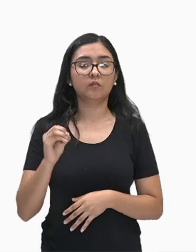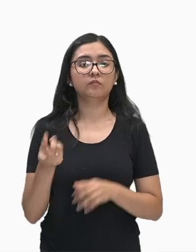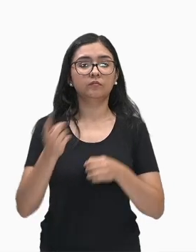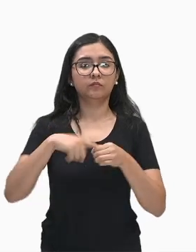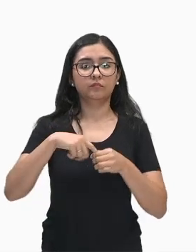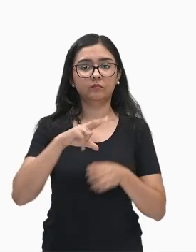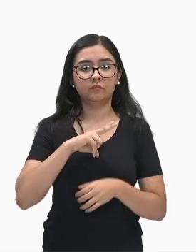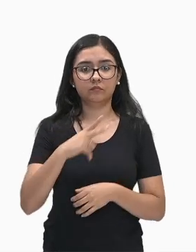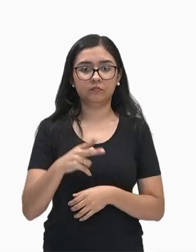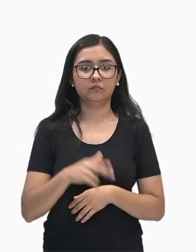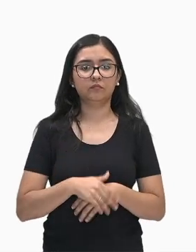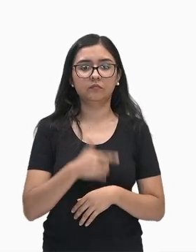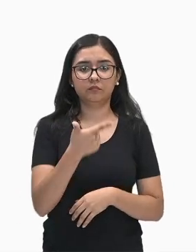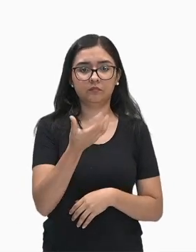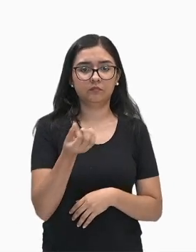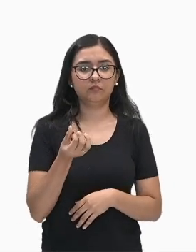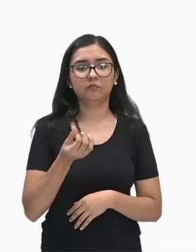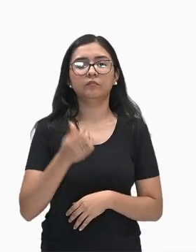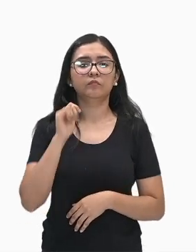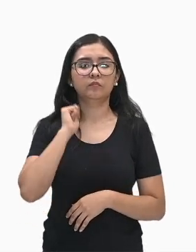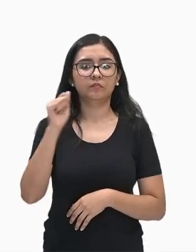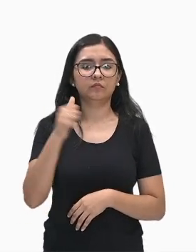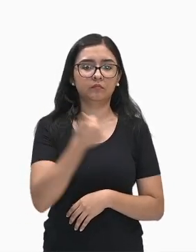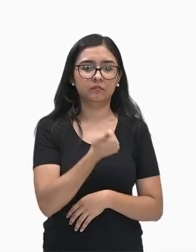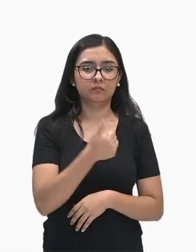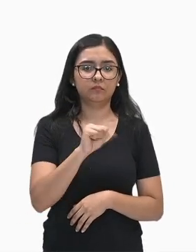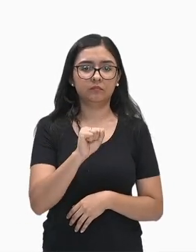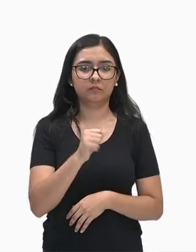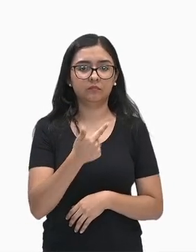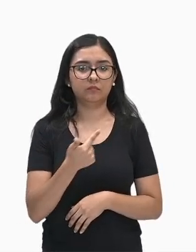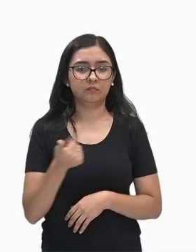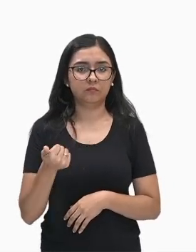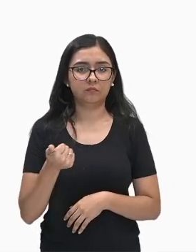em 26 de abril de 1821,